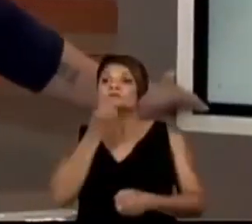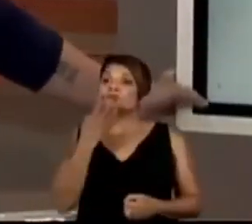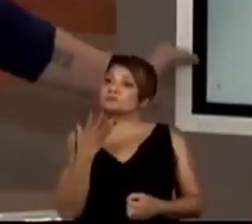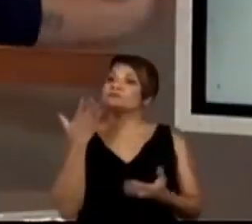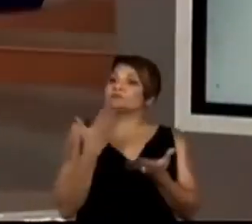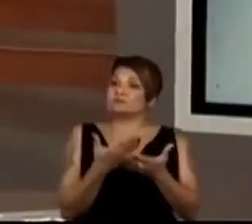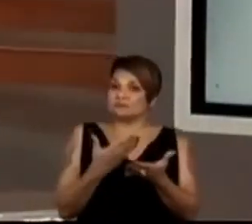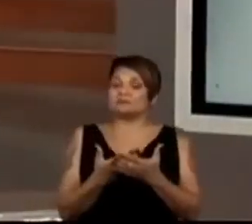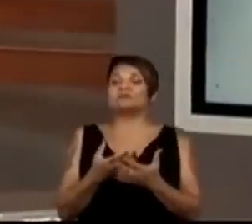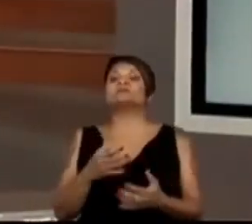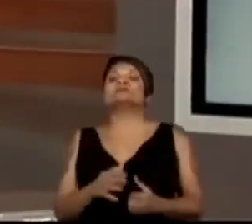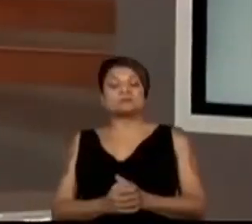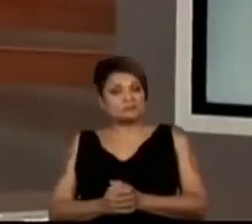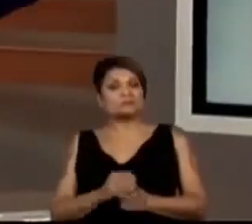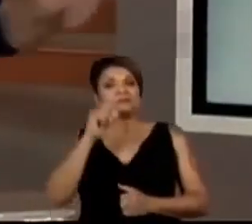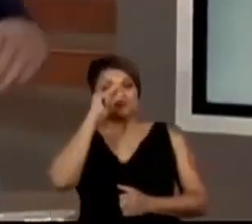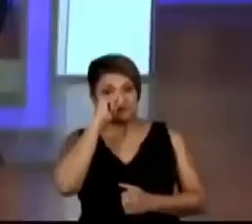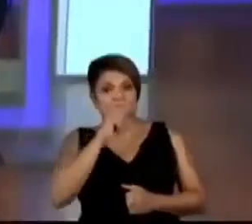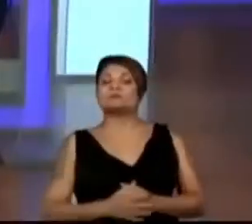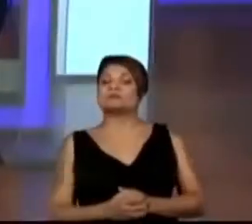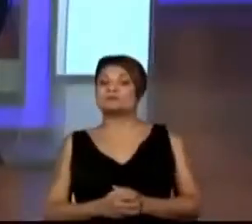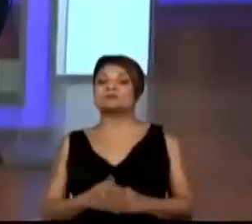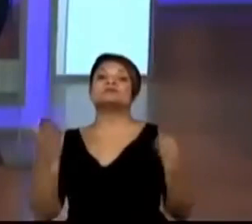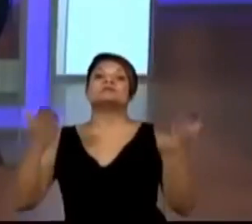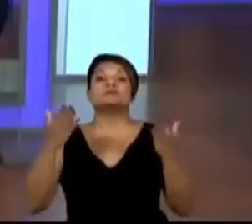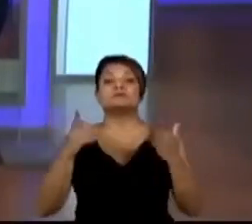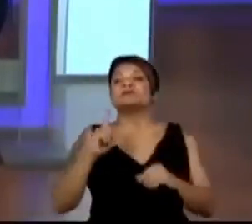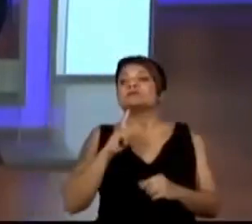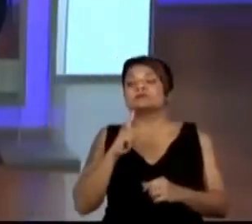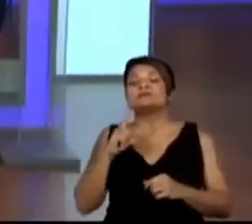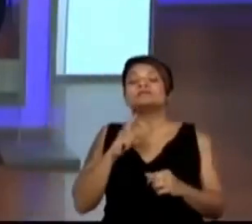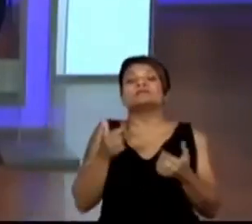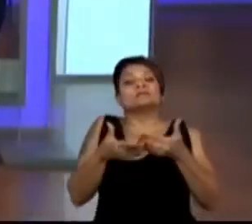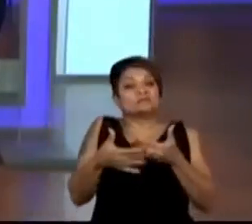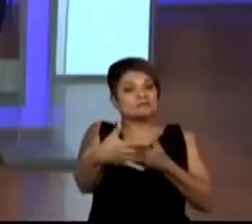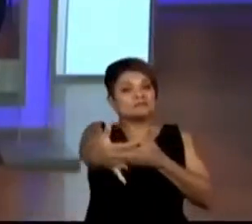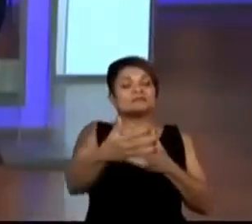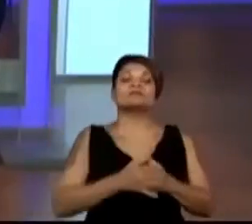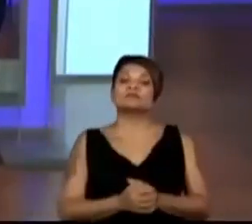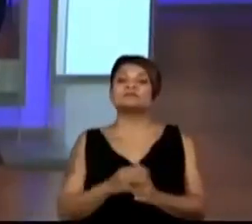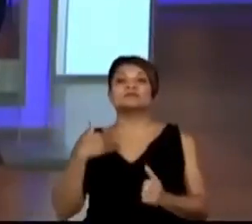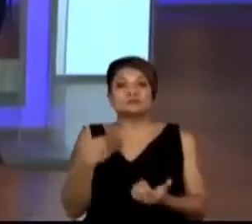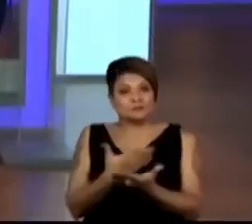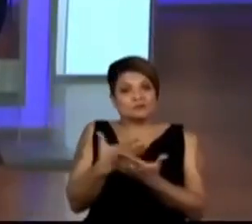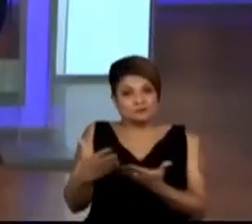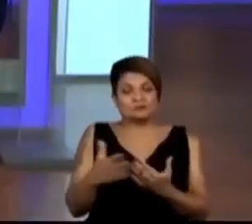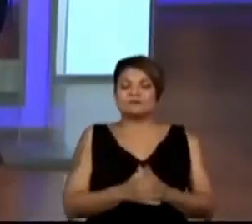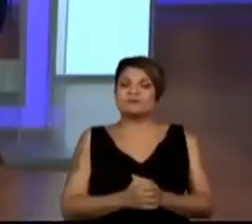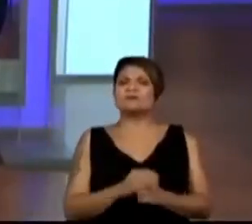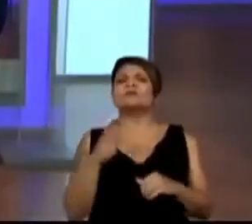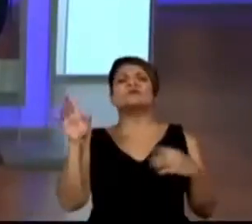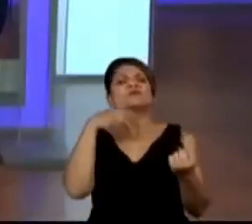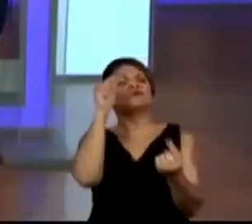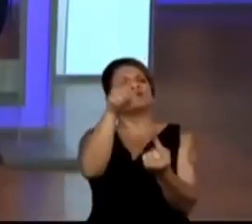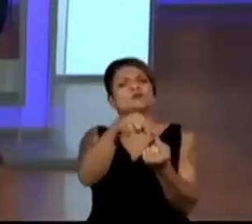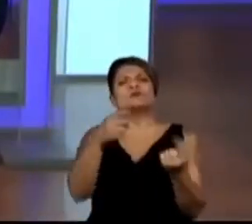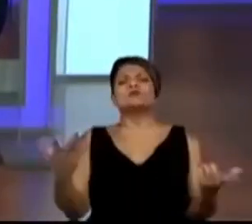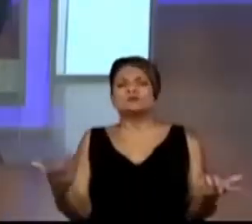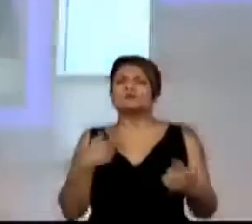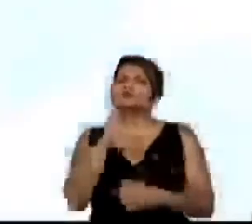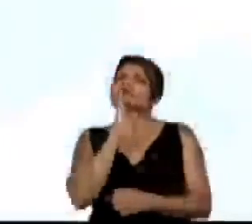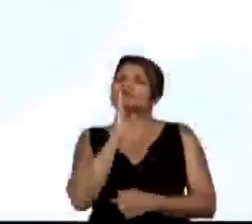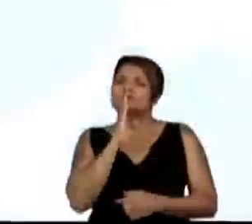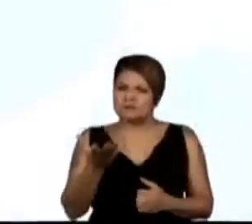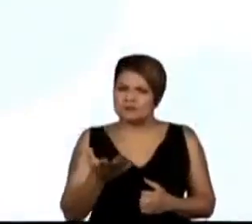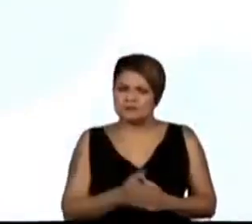que temos pela frente, que eu adoro começar logo. Qual é o objeto de conhecimento para os professores